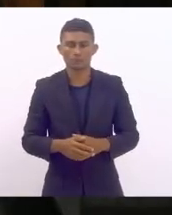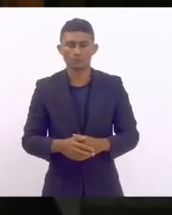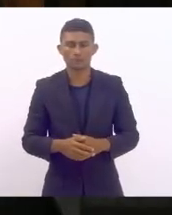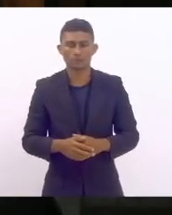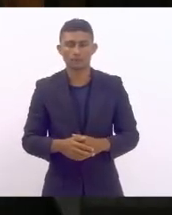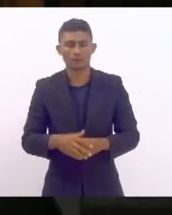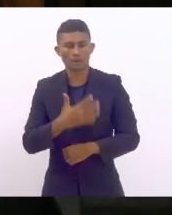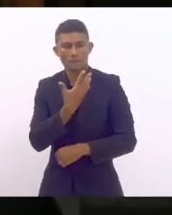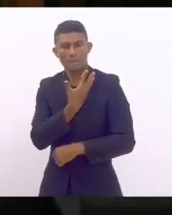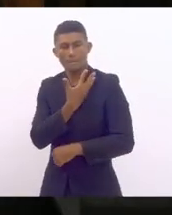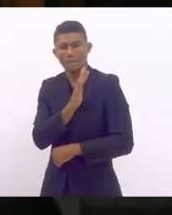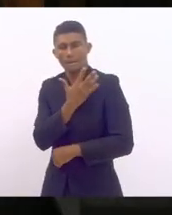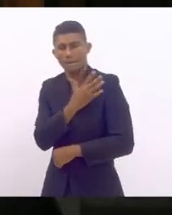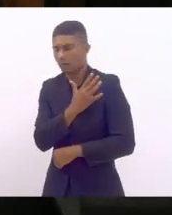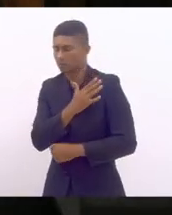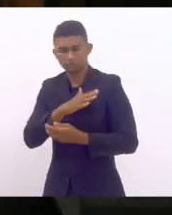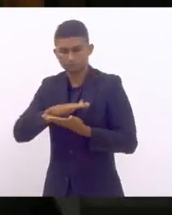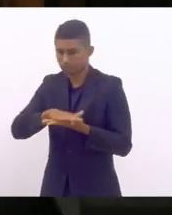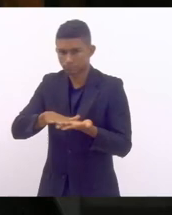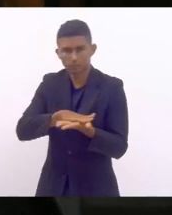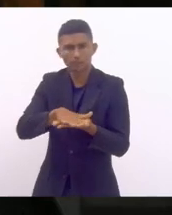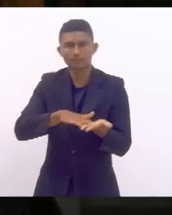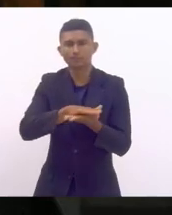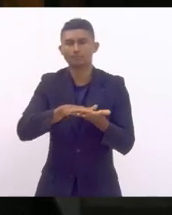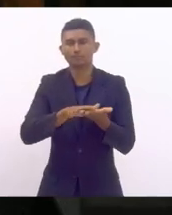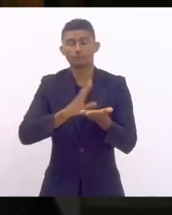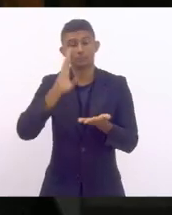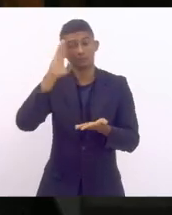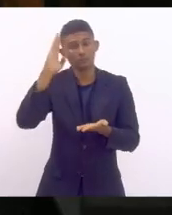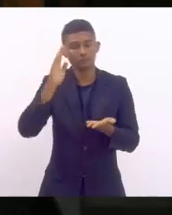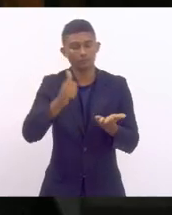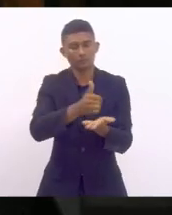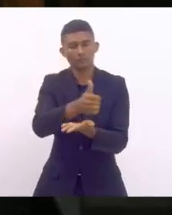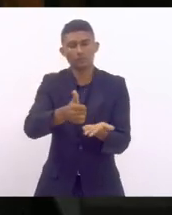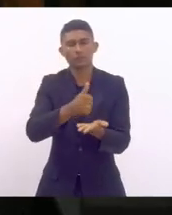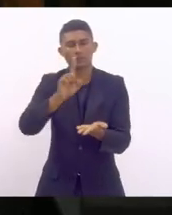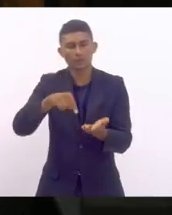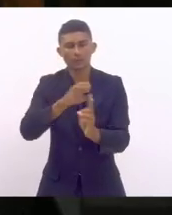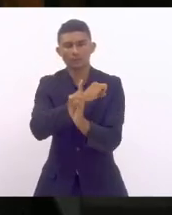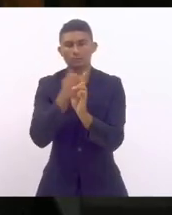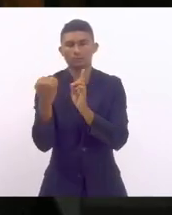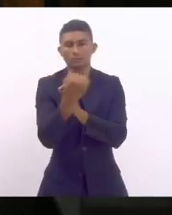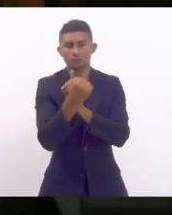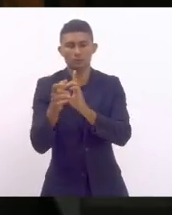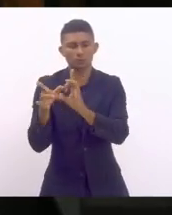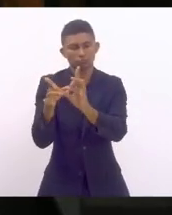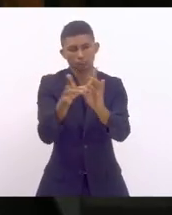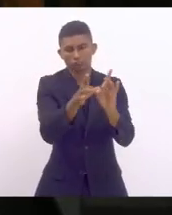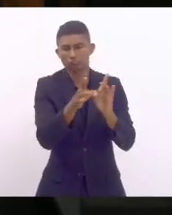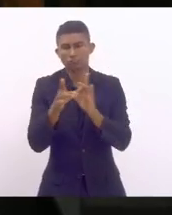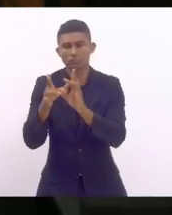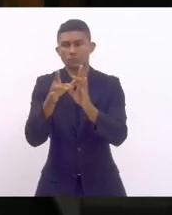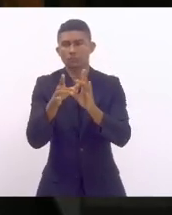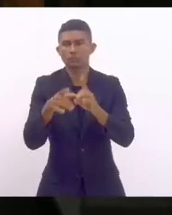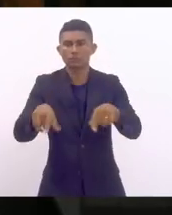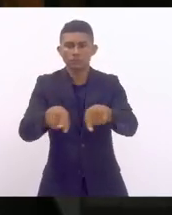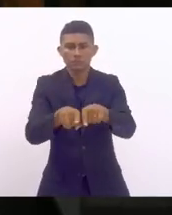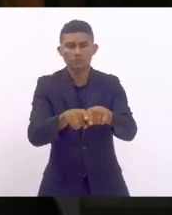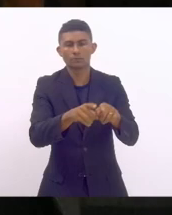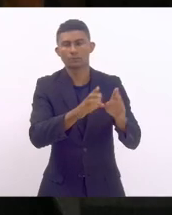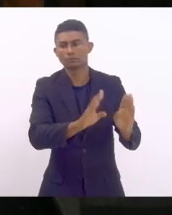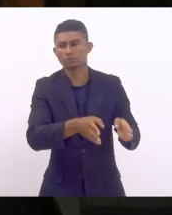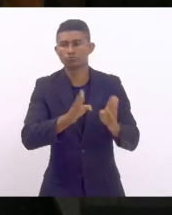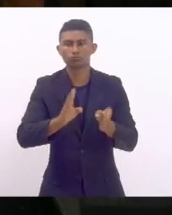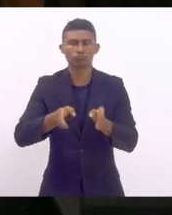os preconceitos fundada na harmonia social e comprometida na ordem interna e